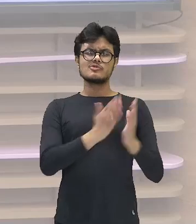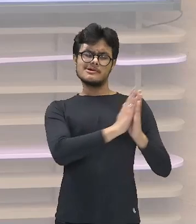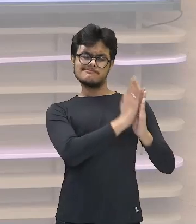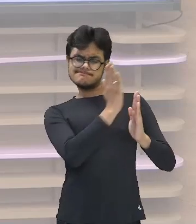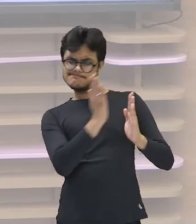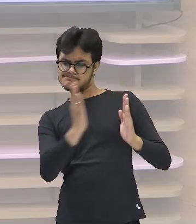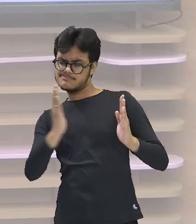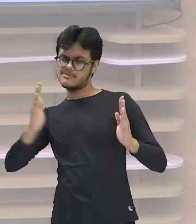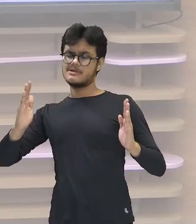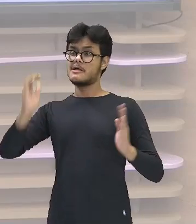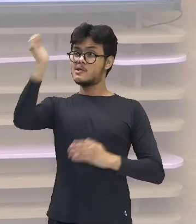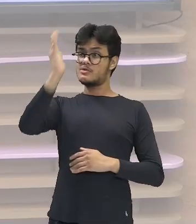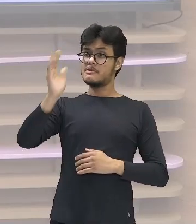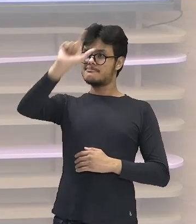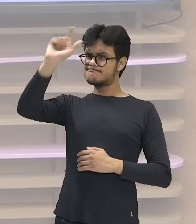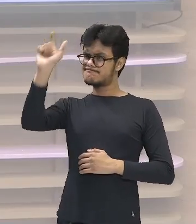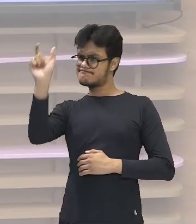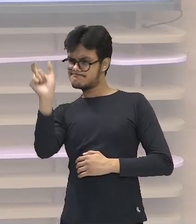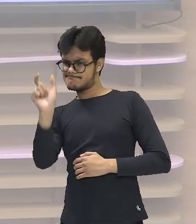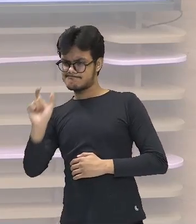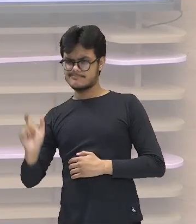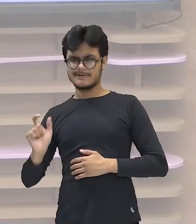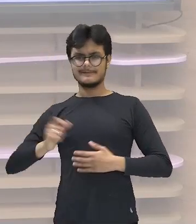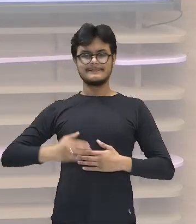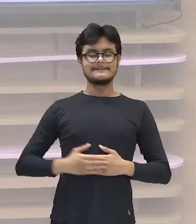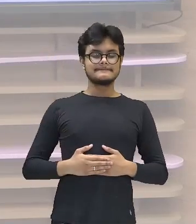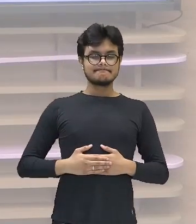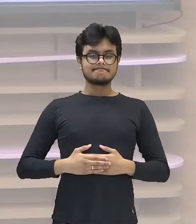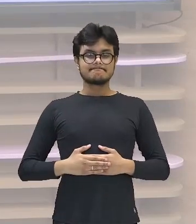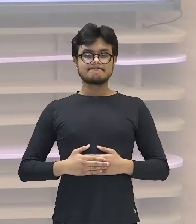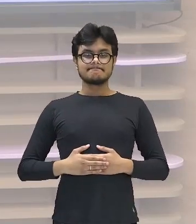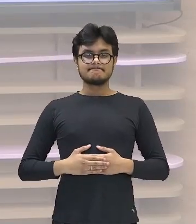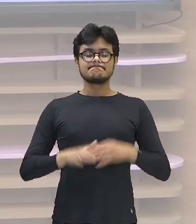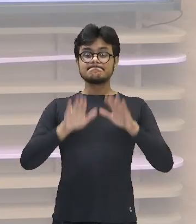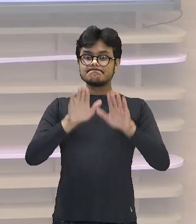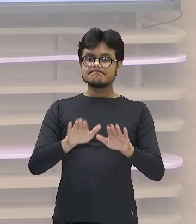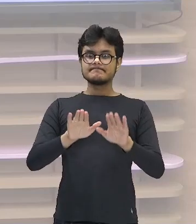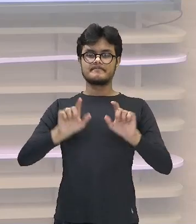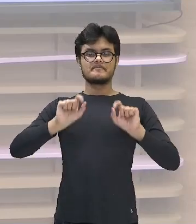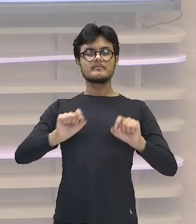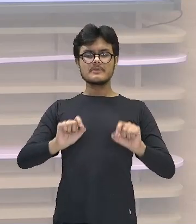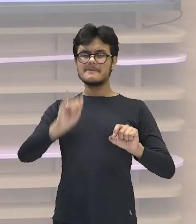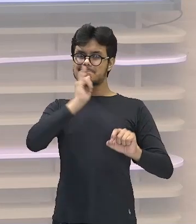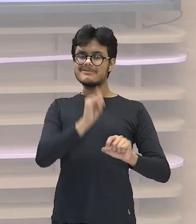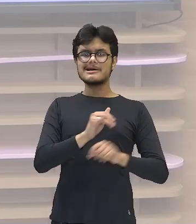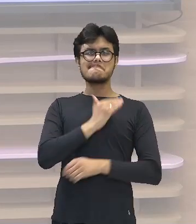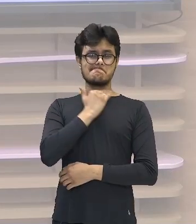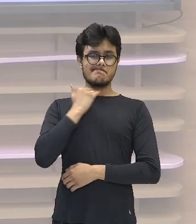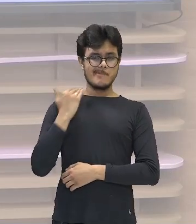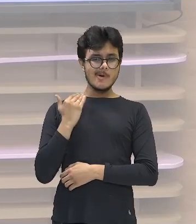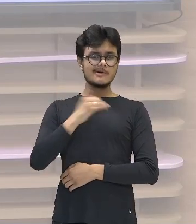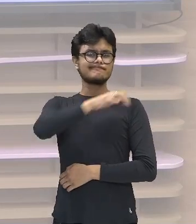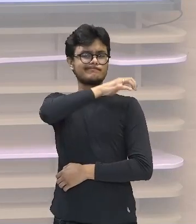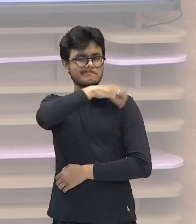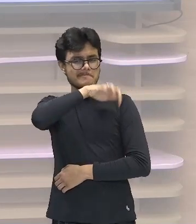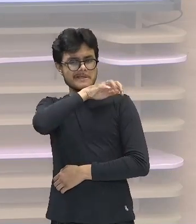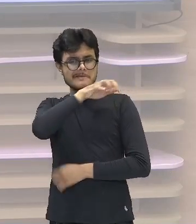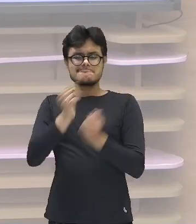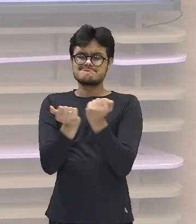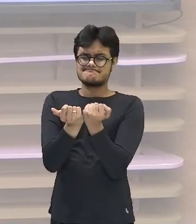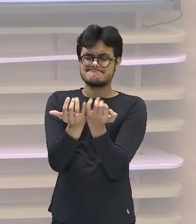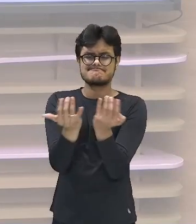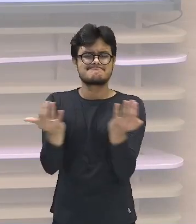território brasileiro. E, consequentemente, né, nós vamos ter a perda da biodiversidade. E aí falamos